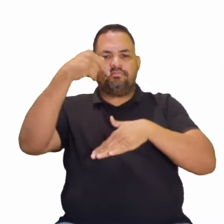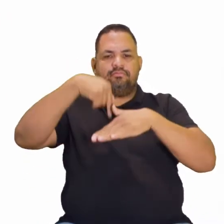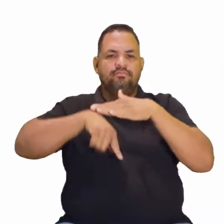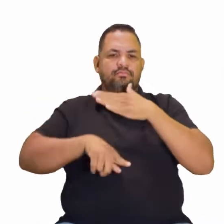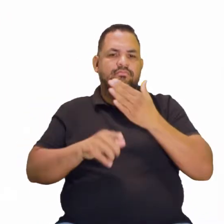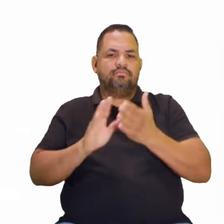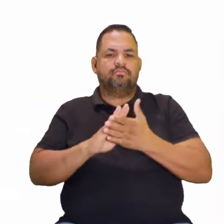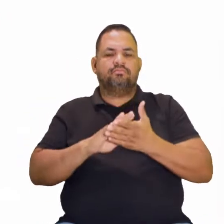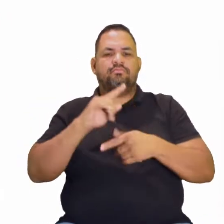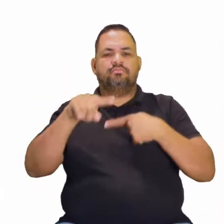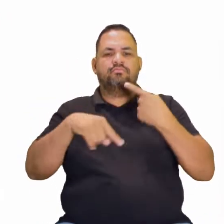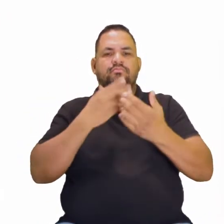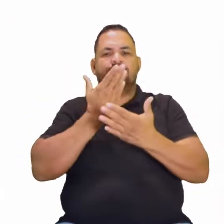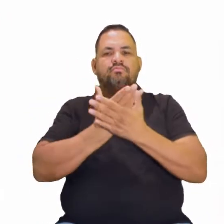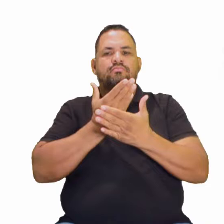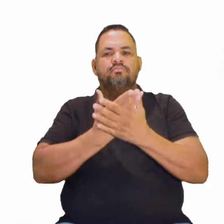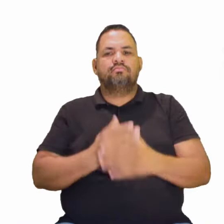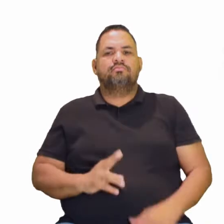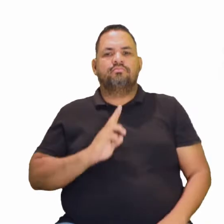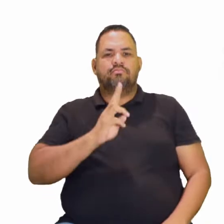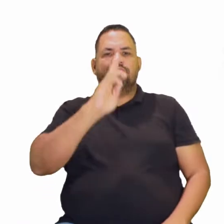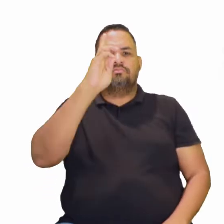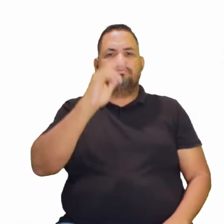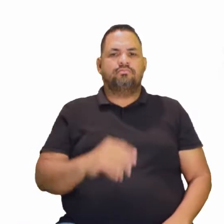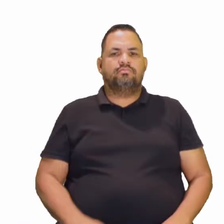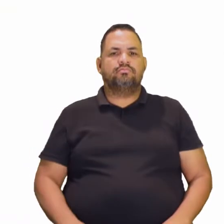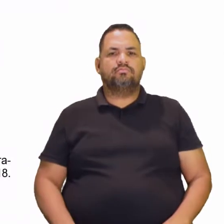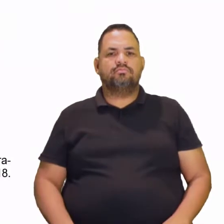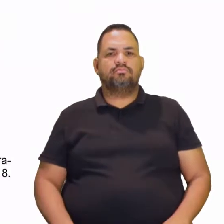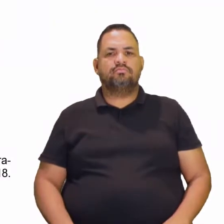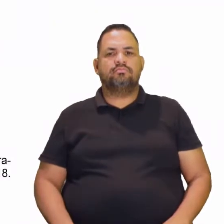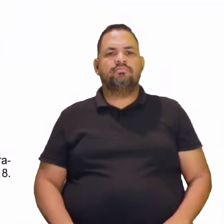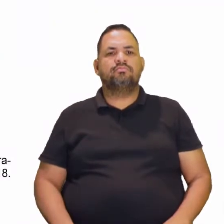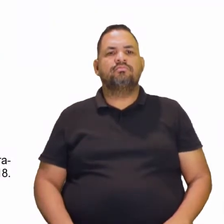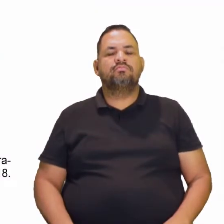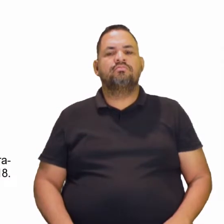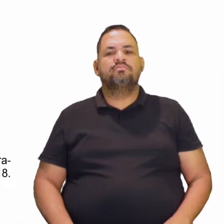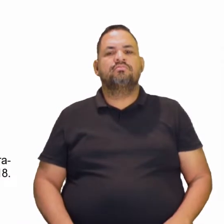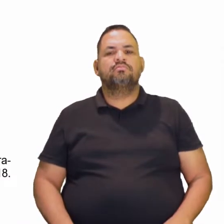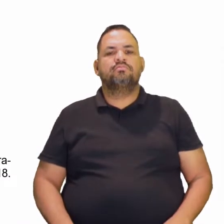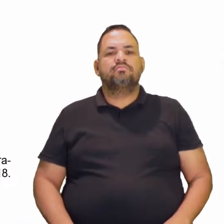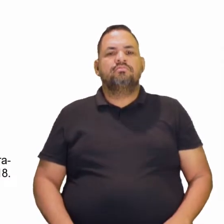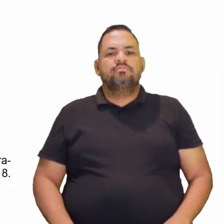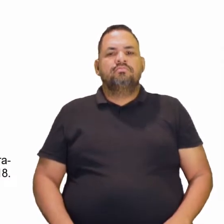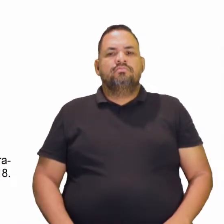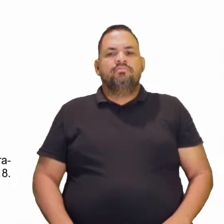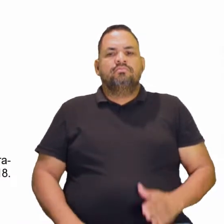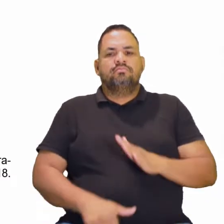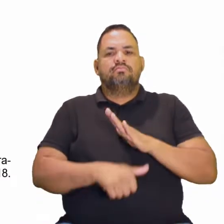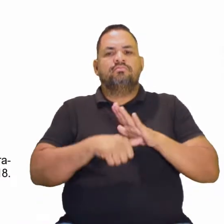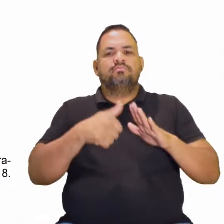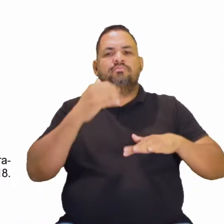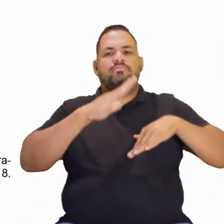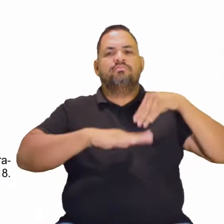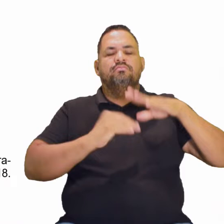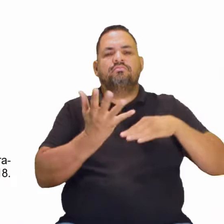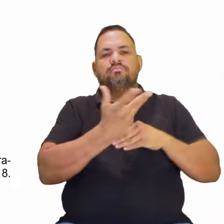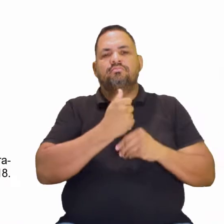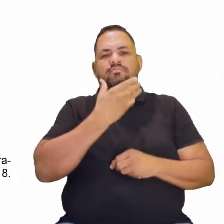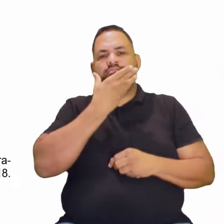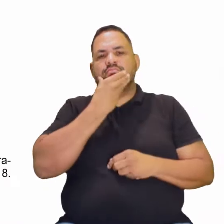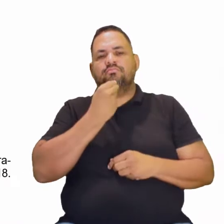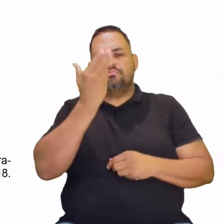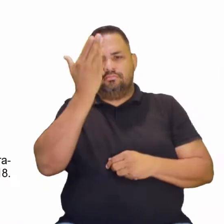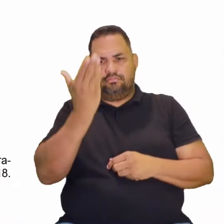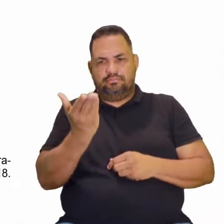mais na próxima aula. Então vamos seguir aqui, professor, nos slides. Já vamos falar do primeiro artista, professor. Fala um